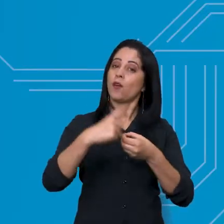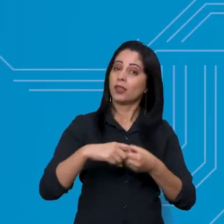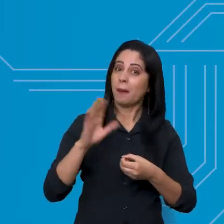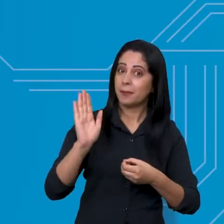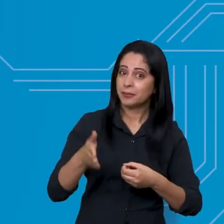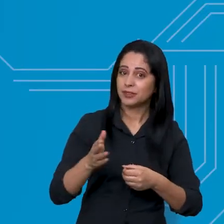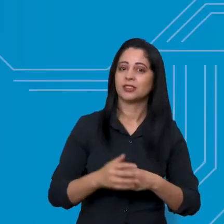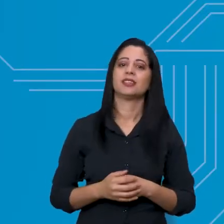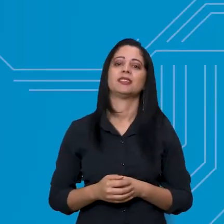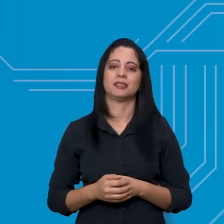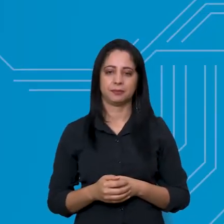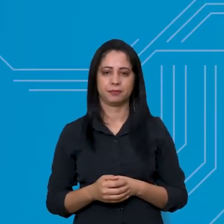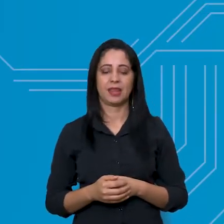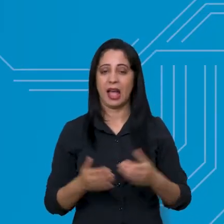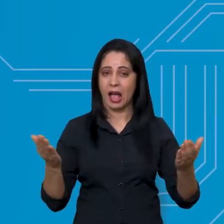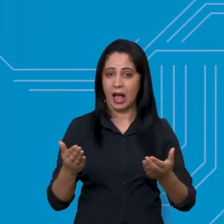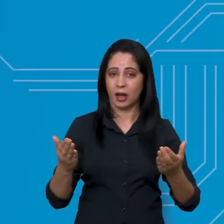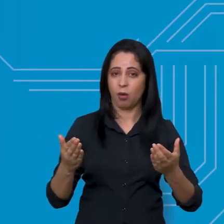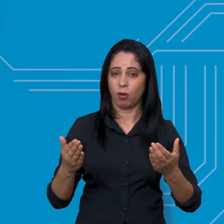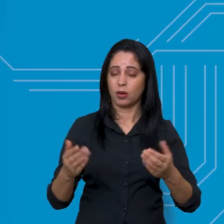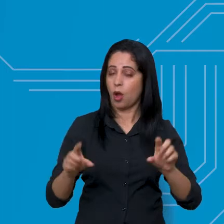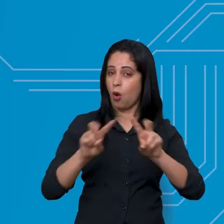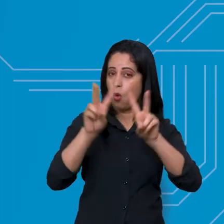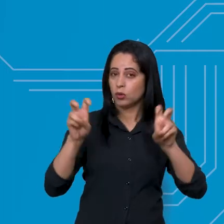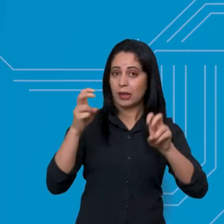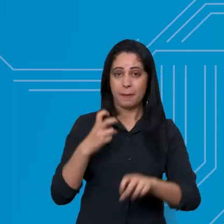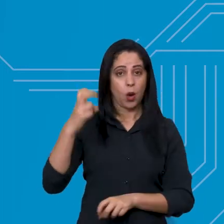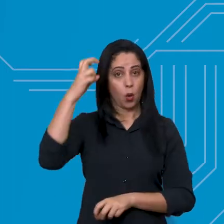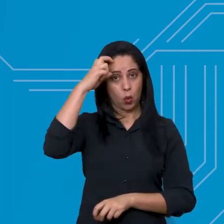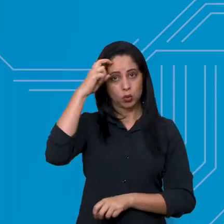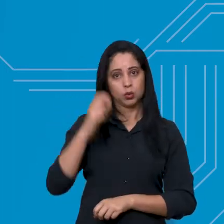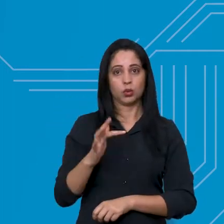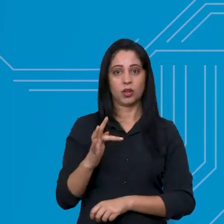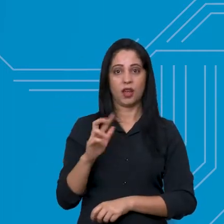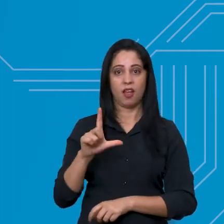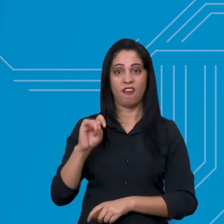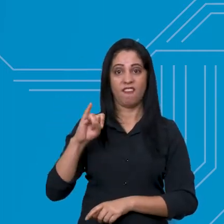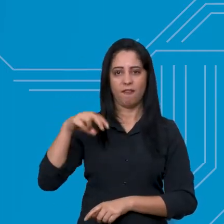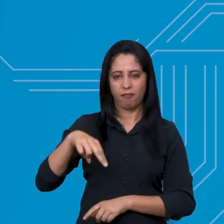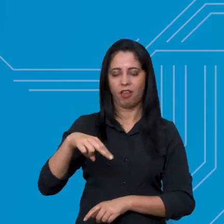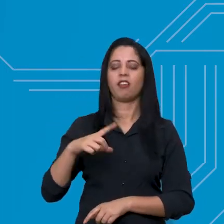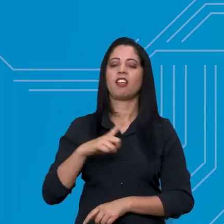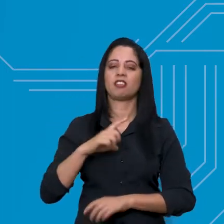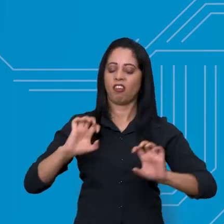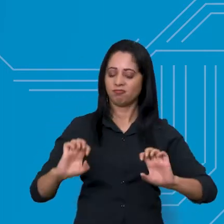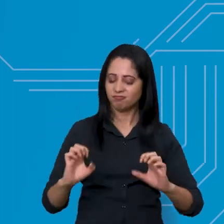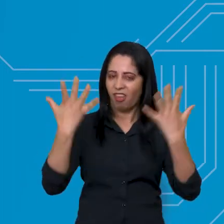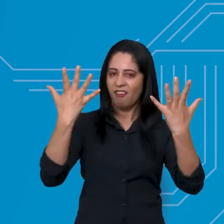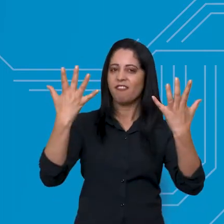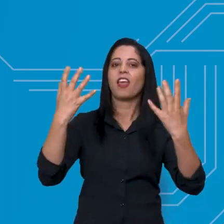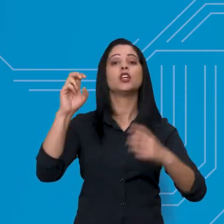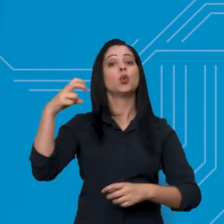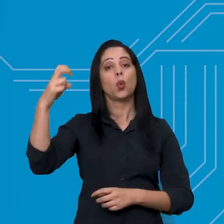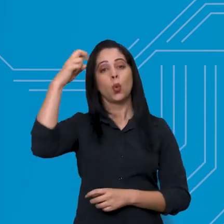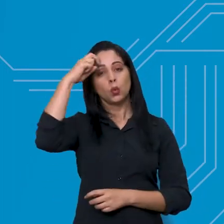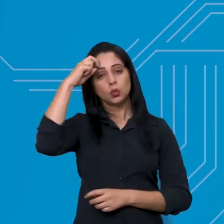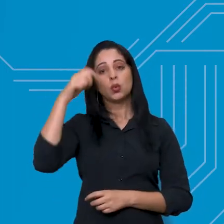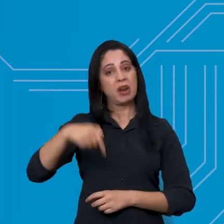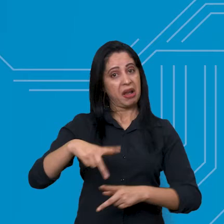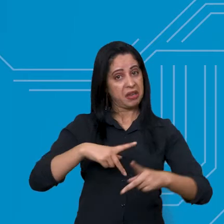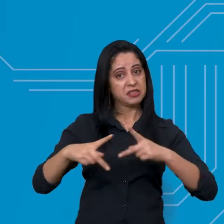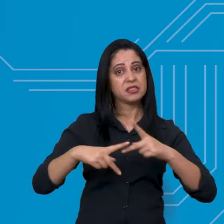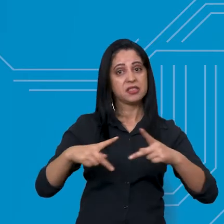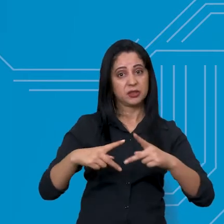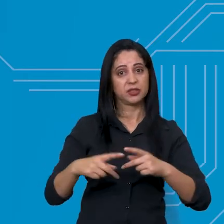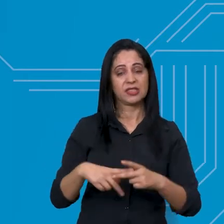Voltamos com Semana Legislativa. A gente abre esse bloco falando de cultura. A FLIM é uma das grandes atrações culturais de São José